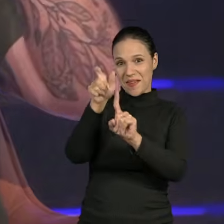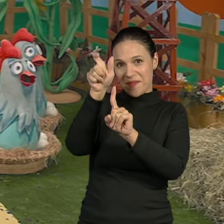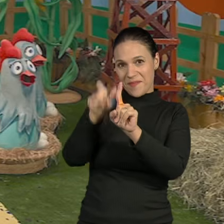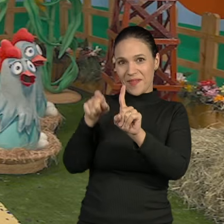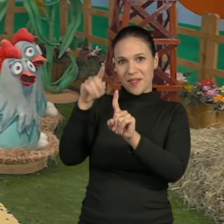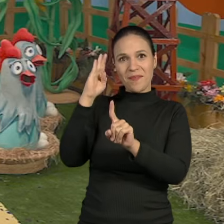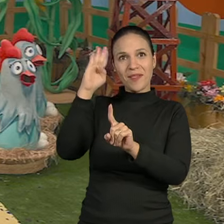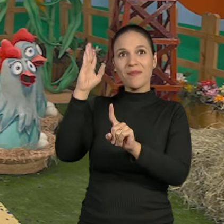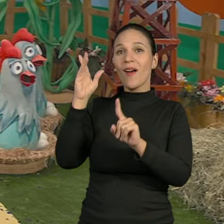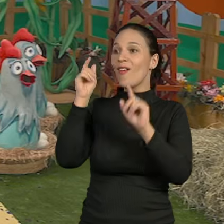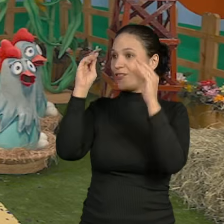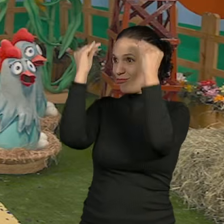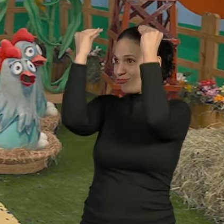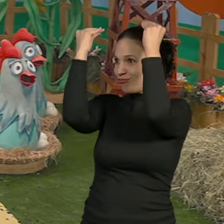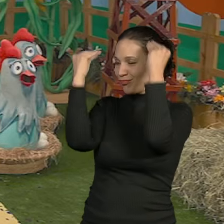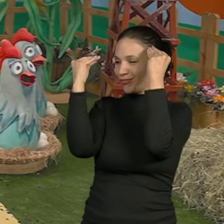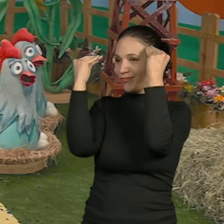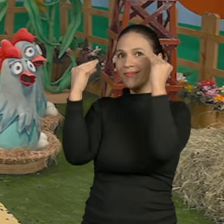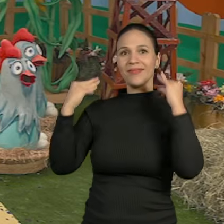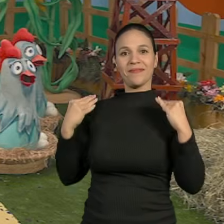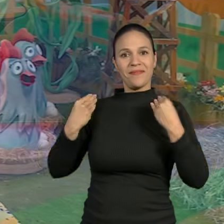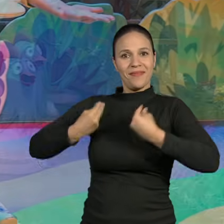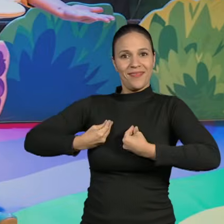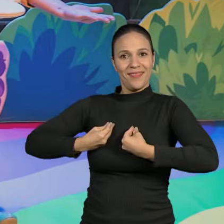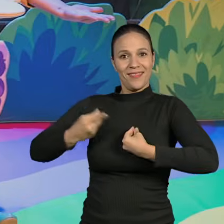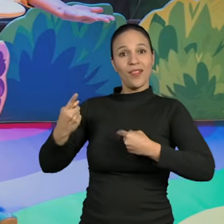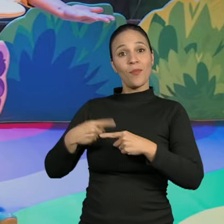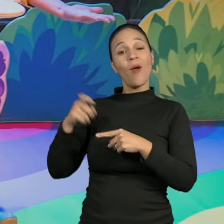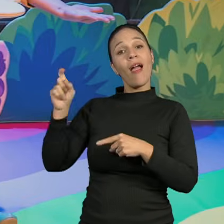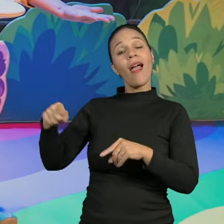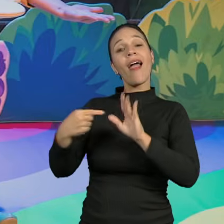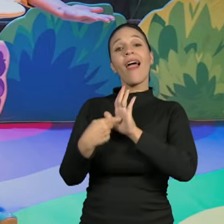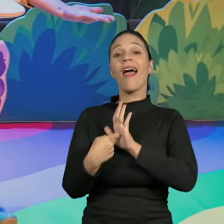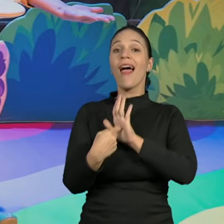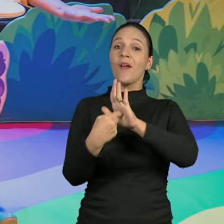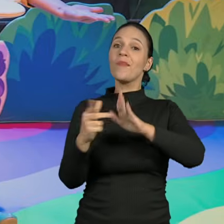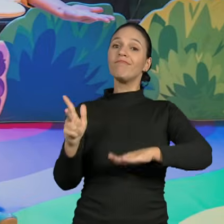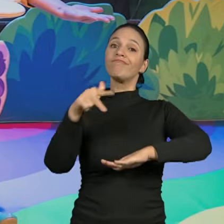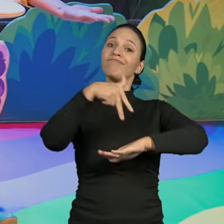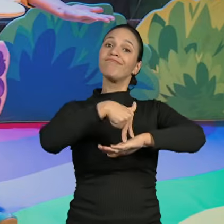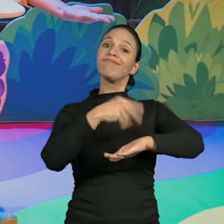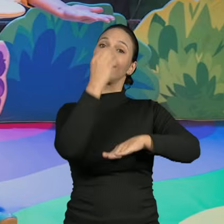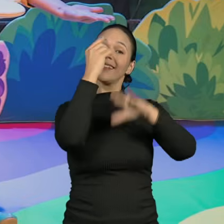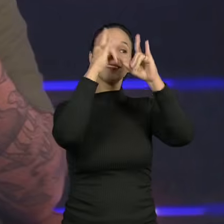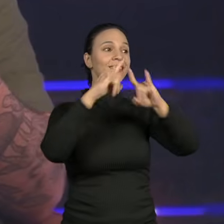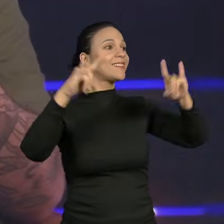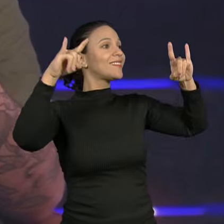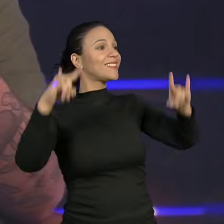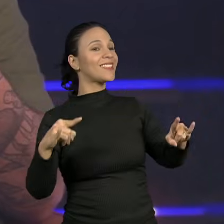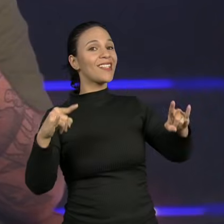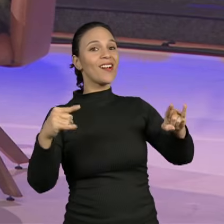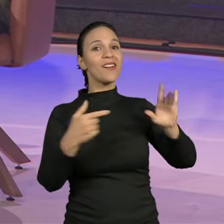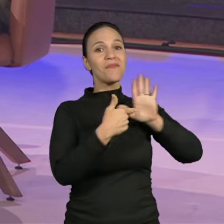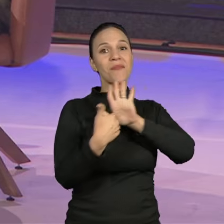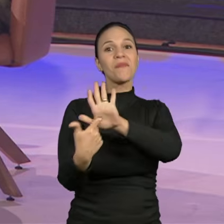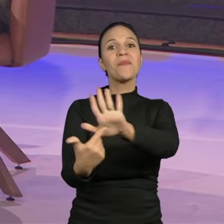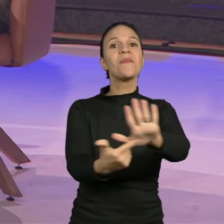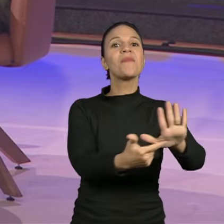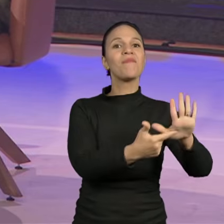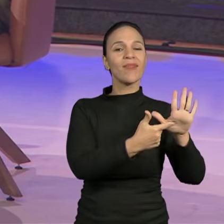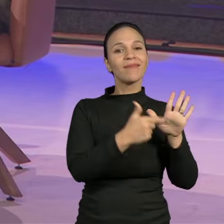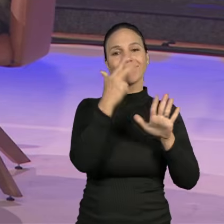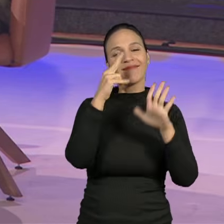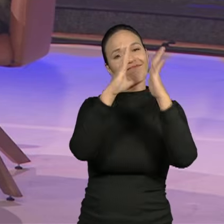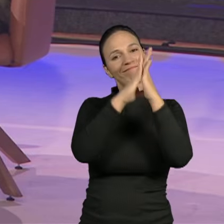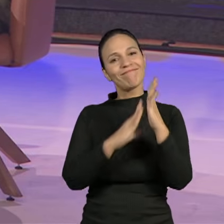essa cartola, essa casaquinha, porque ele nasce como um apresentador de circo. Ele nasce ali para ilustrar a parede do quarto dela, inspirado